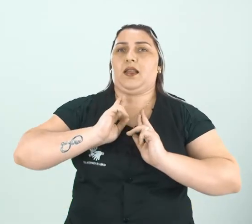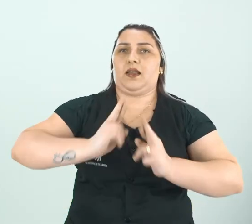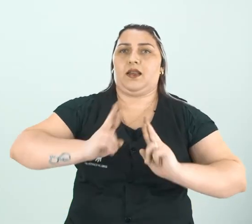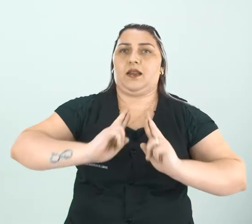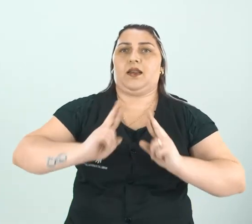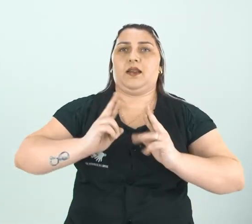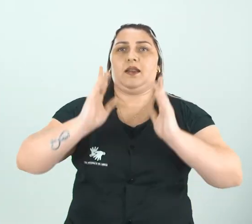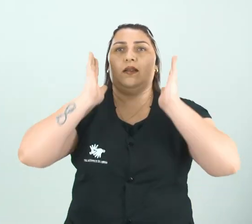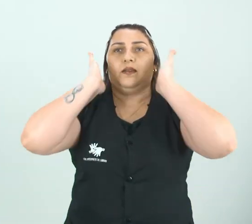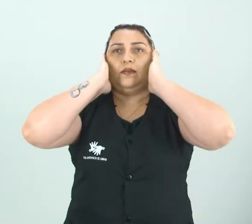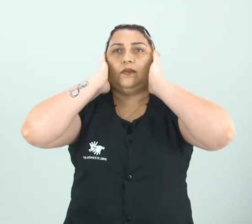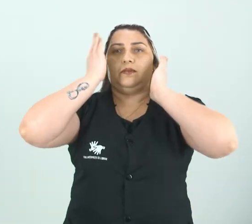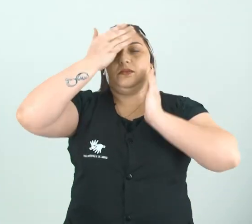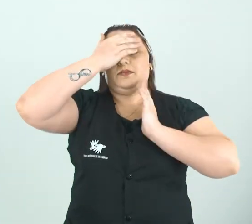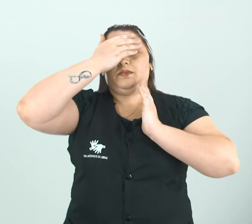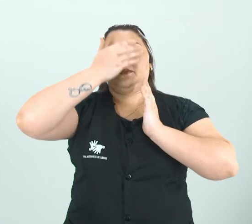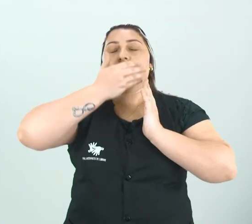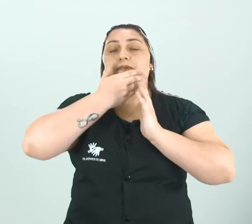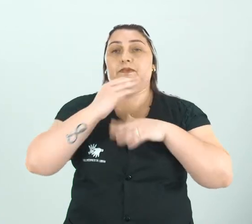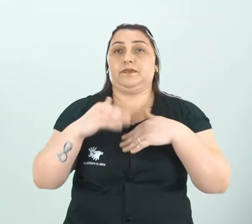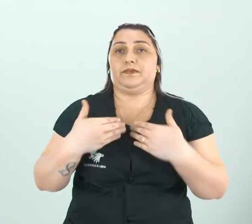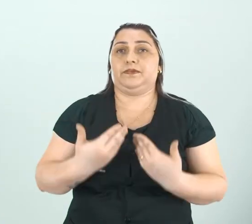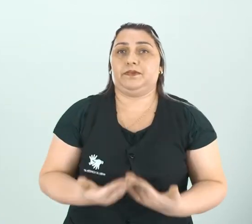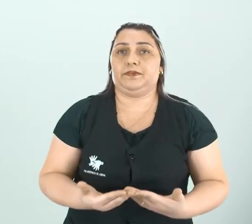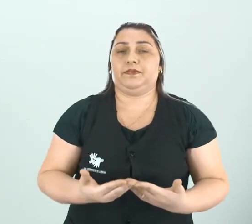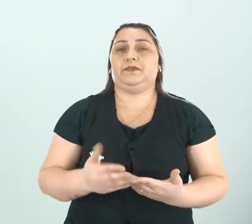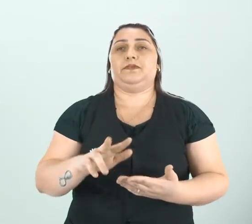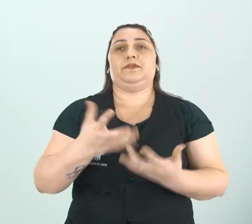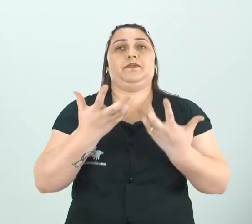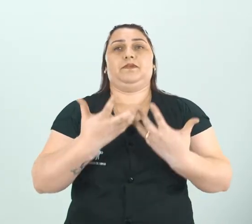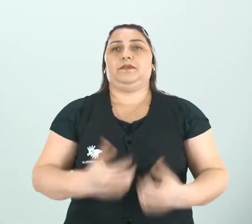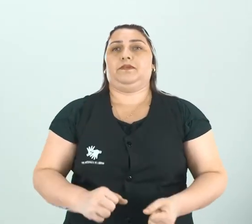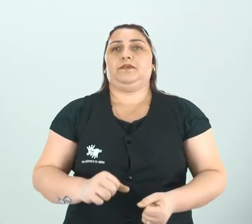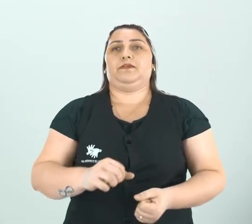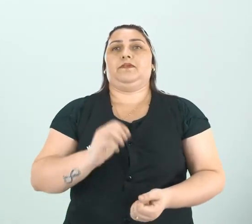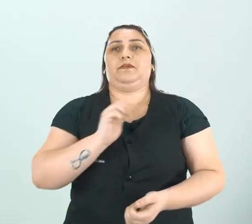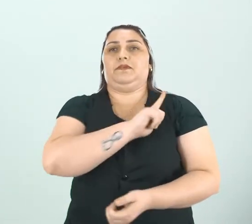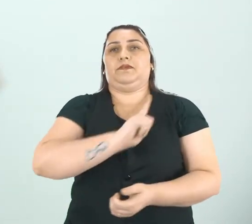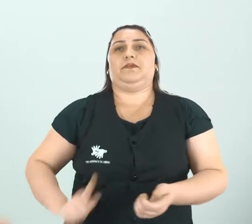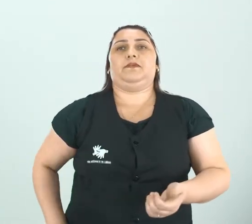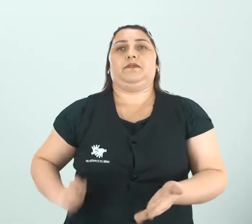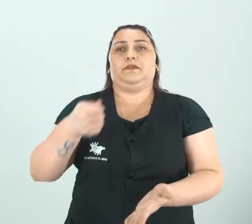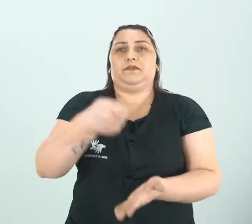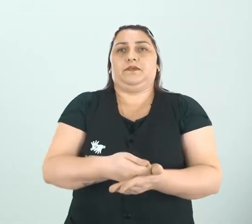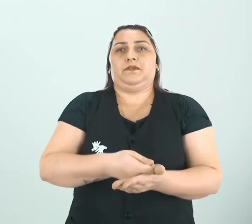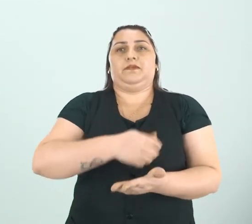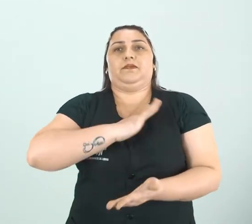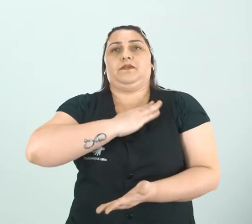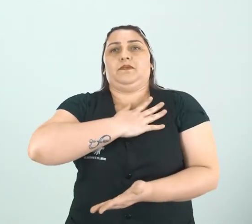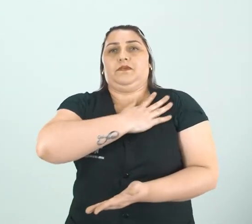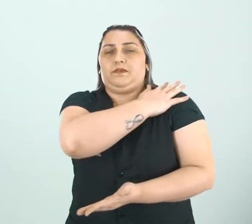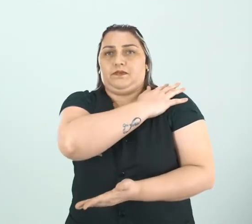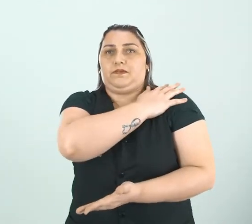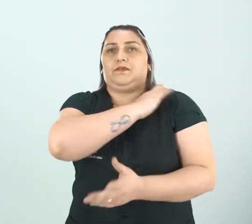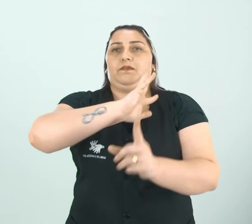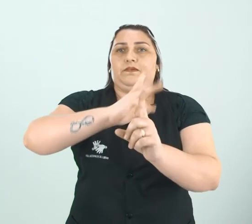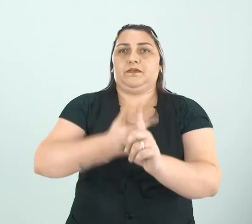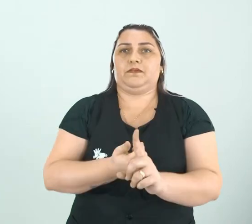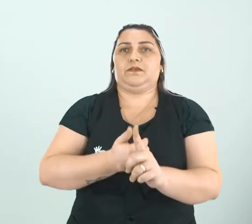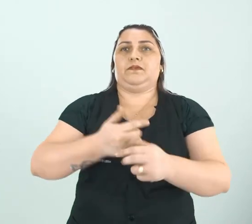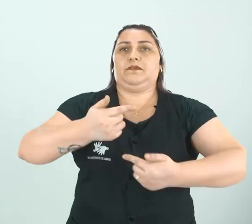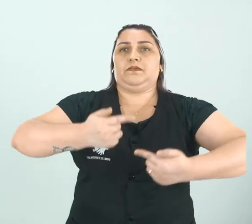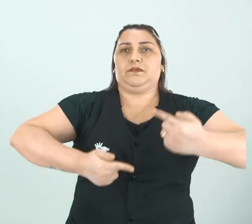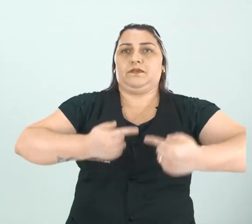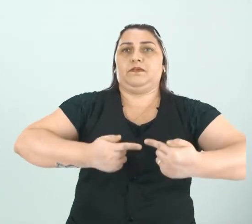Então, eram as mais variadas formas de oposição para o governo militar, certo? Desde as artes até a própria política,